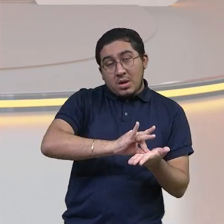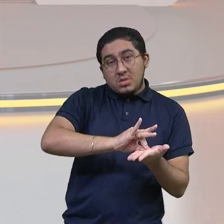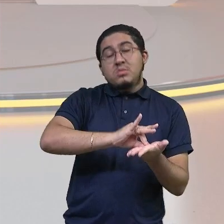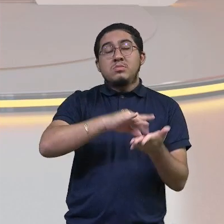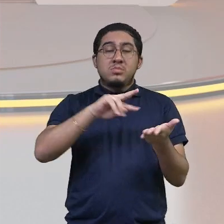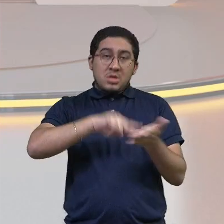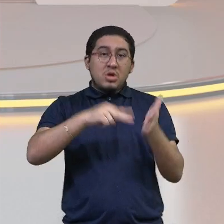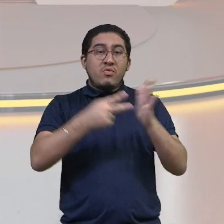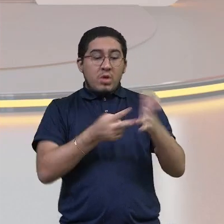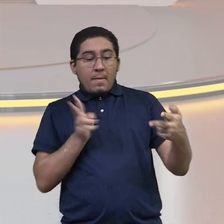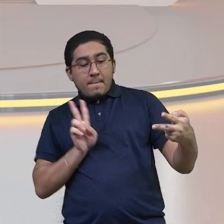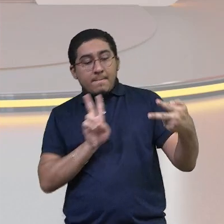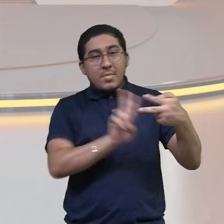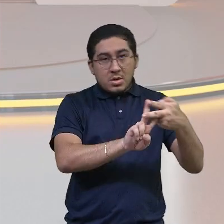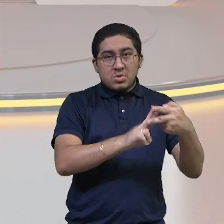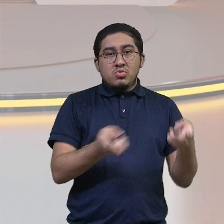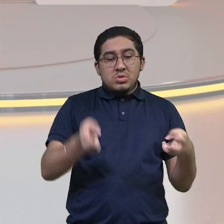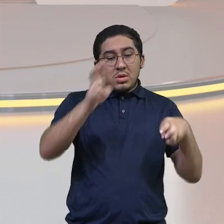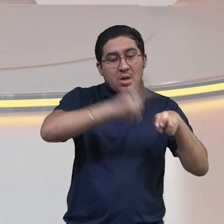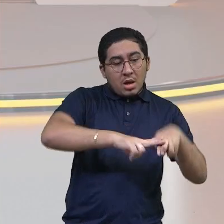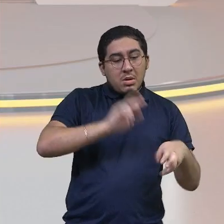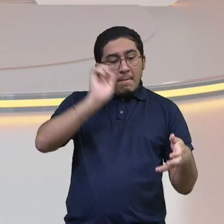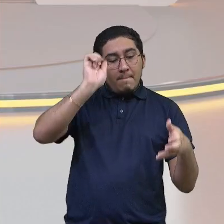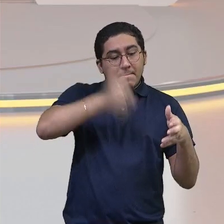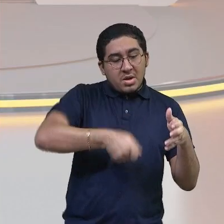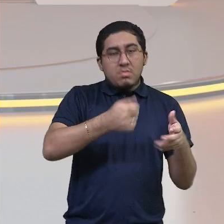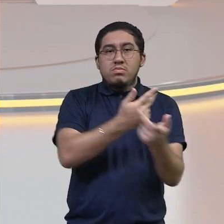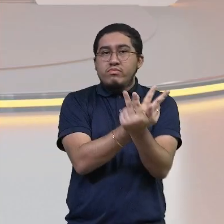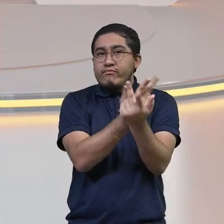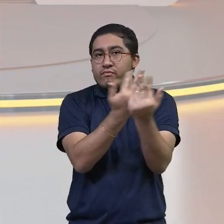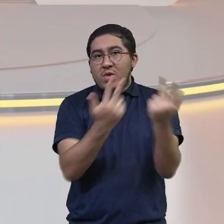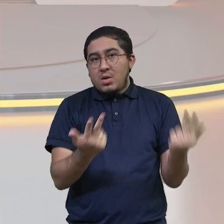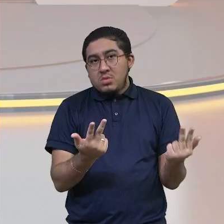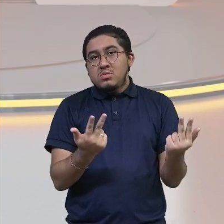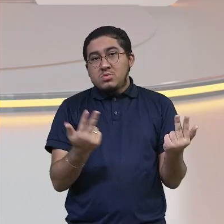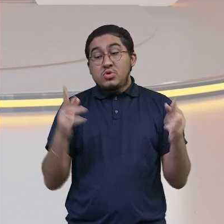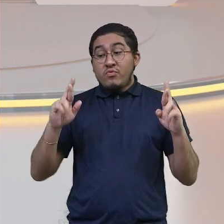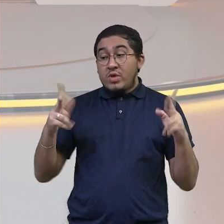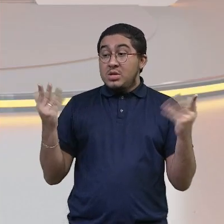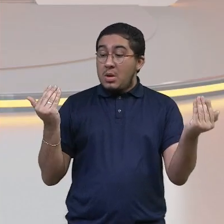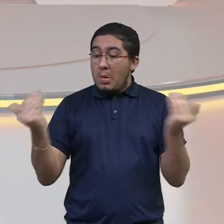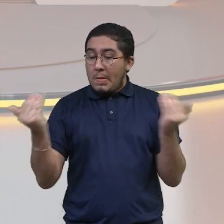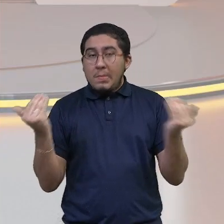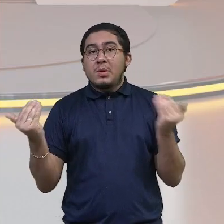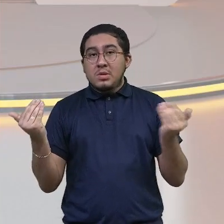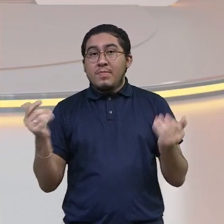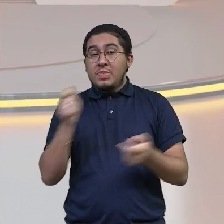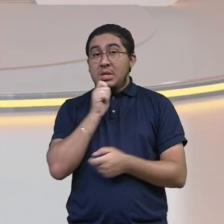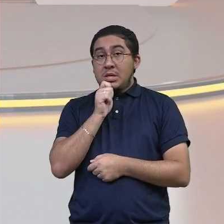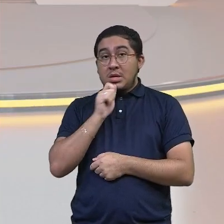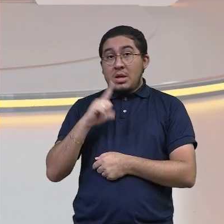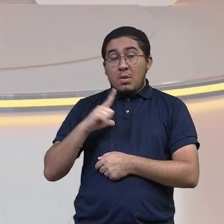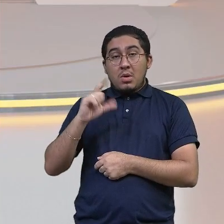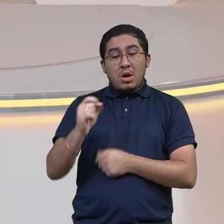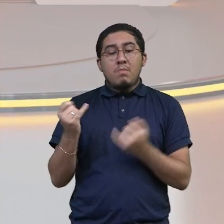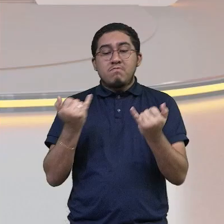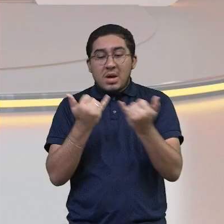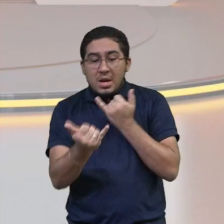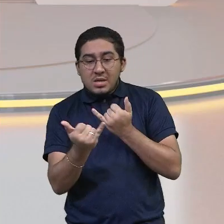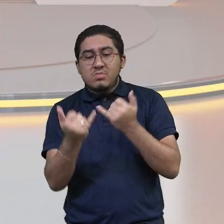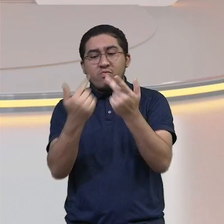responsabilizado e respondeu pelos seus atos. Então, uma diferença que a gente já observa aí. Apesar de termos muitas semelhanças, mas